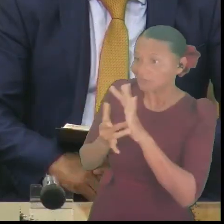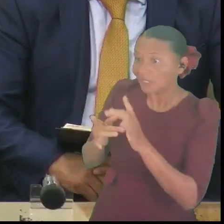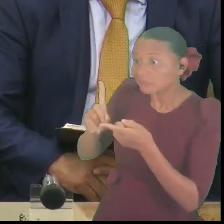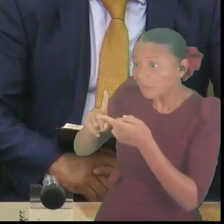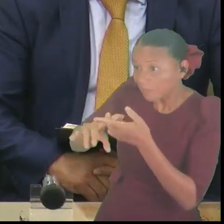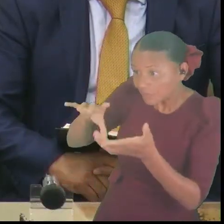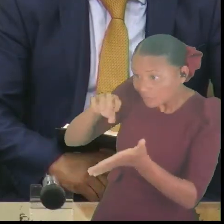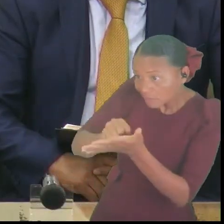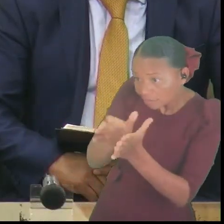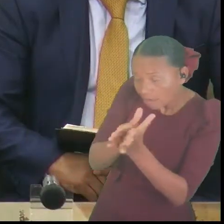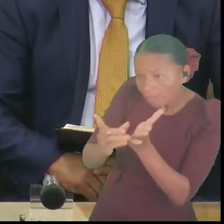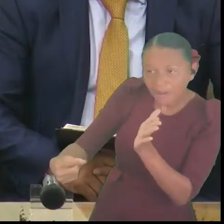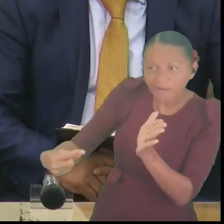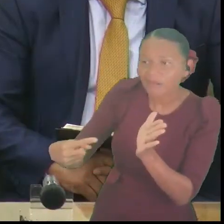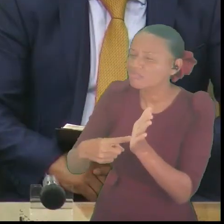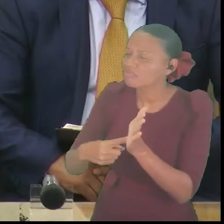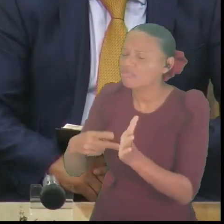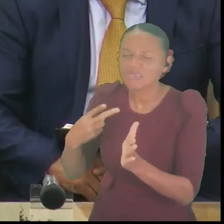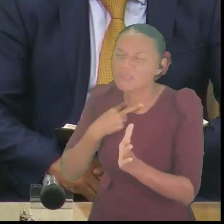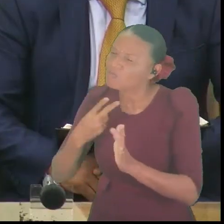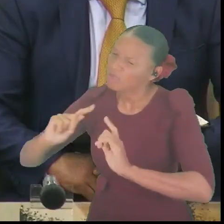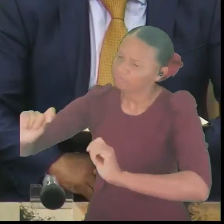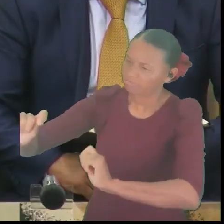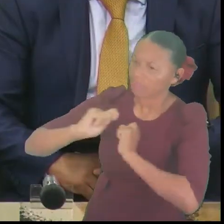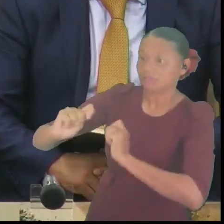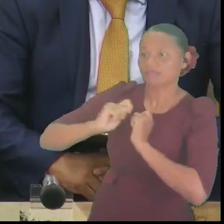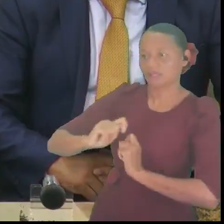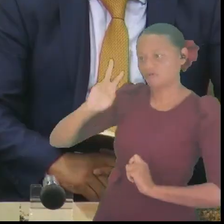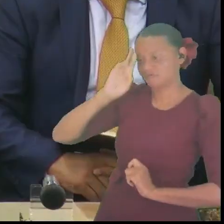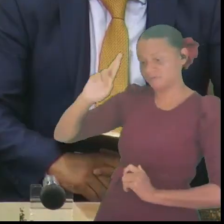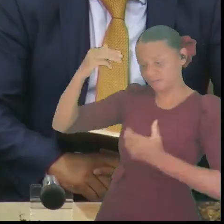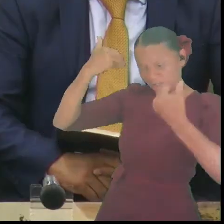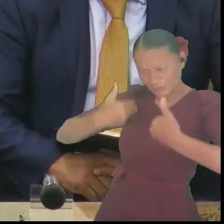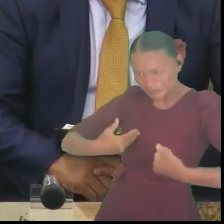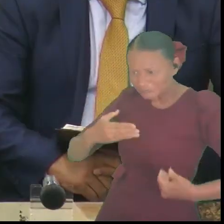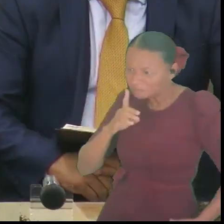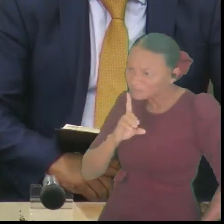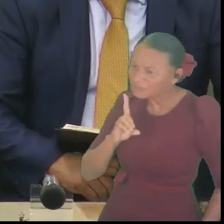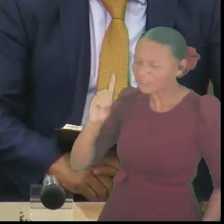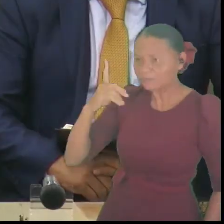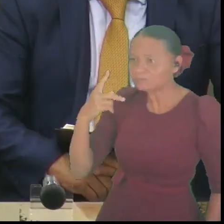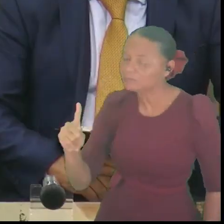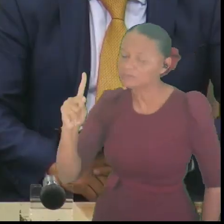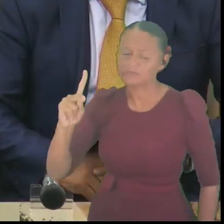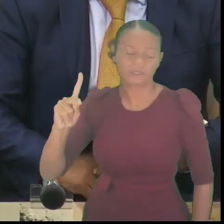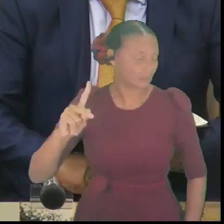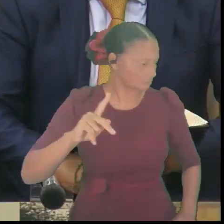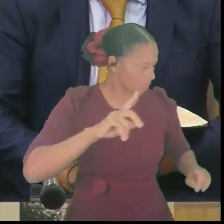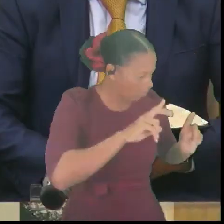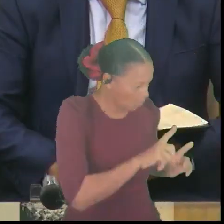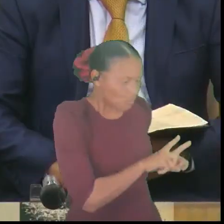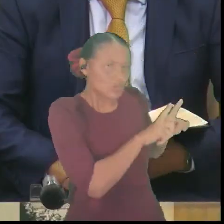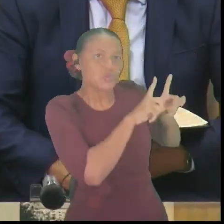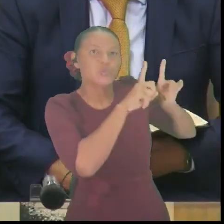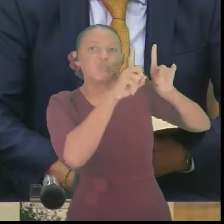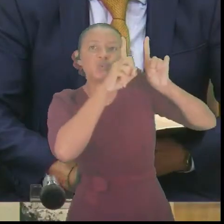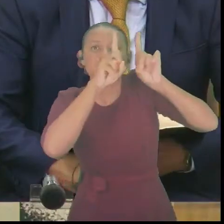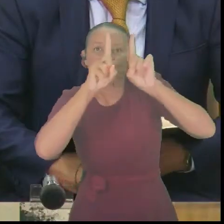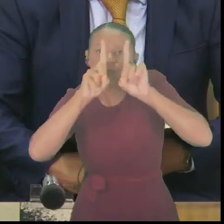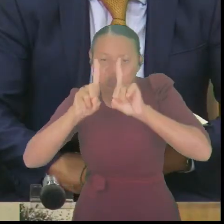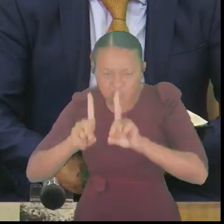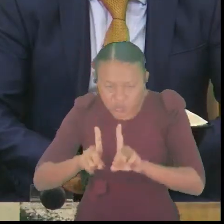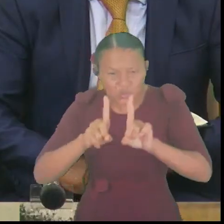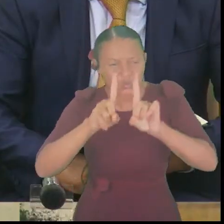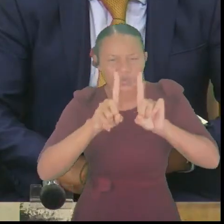está escrito, não tentarás ao Senhor teu Deus. Saindo dali, o diabo transportou a um alto monte, daquele monte mostrou